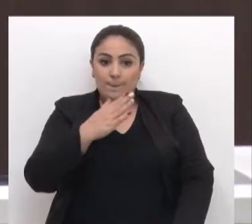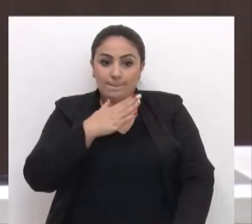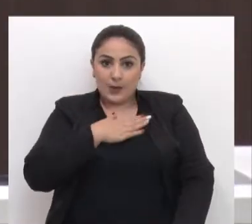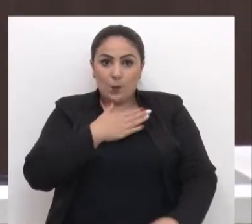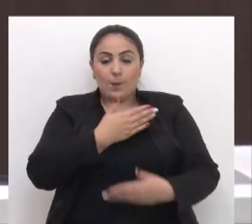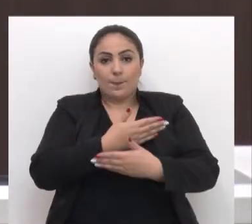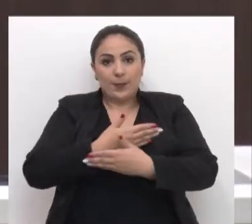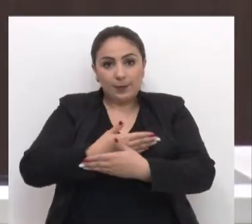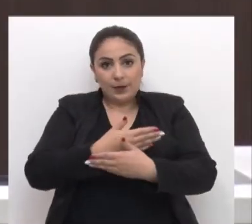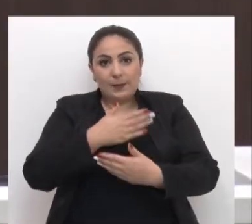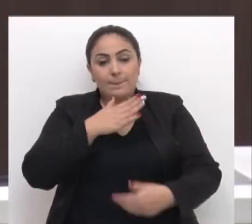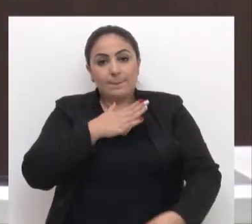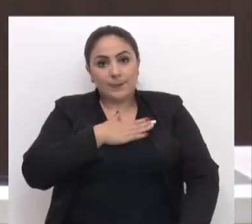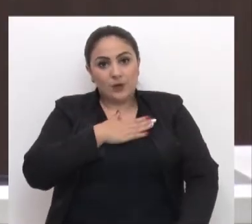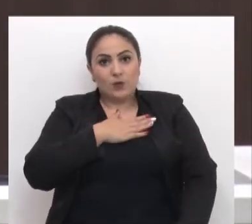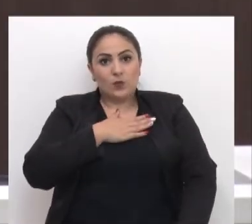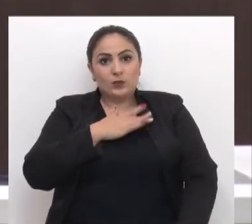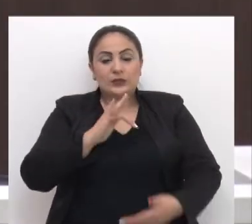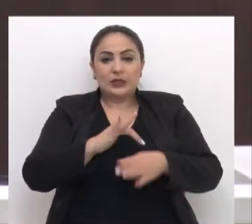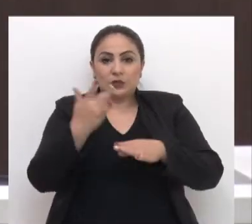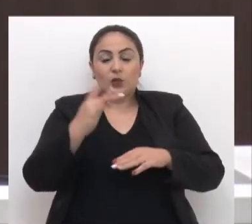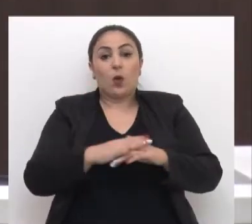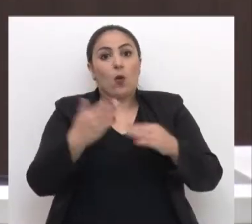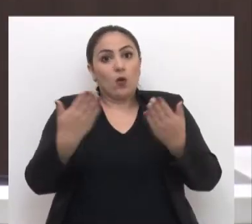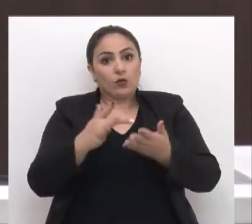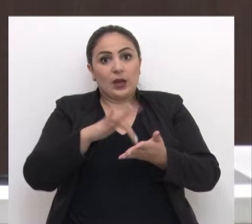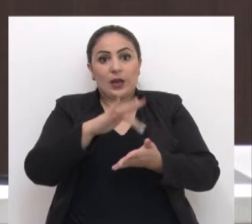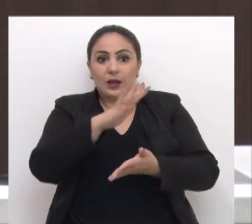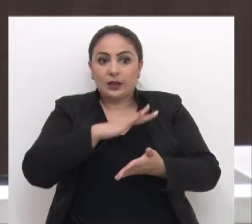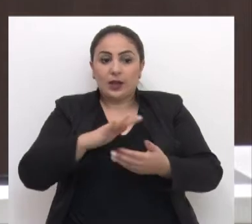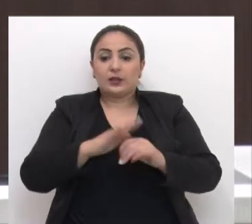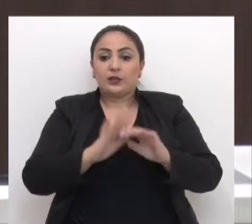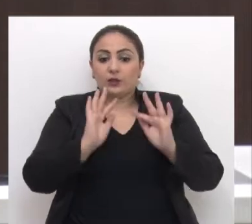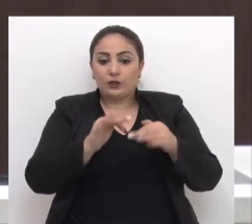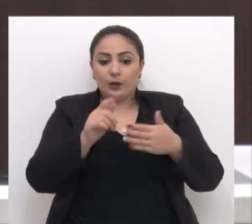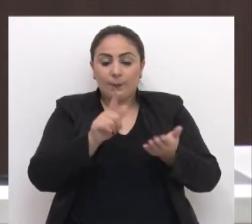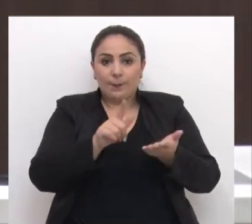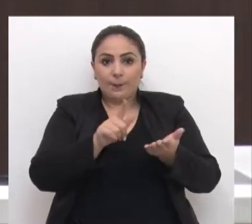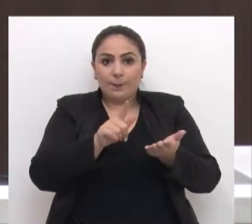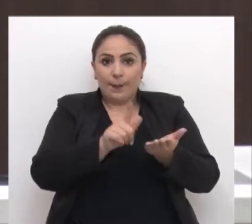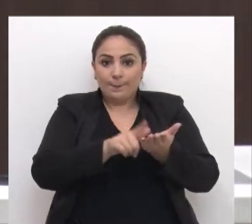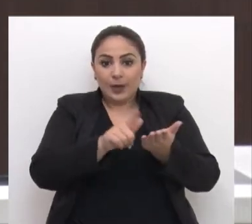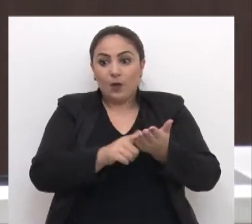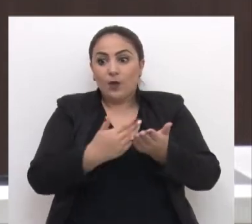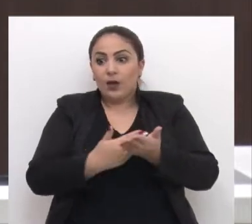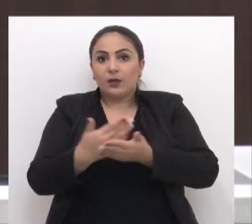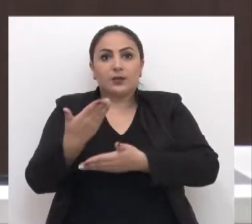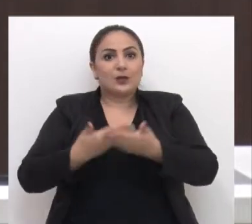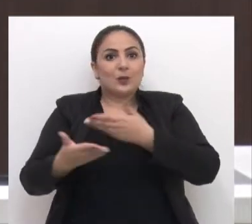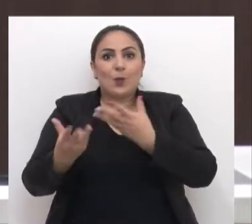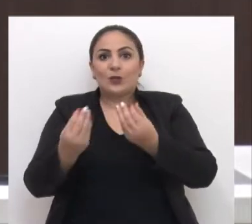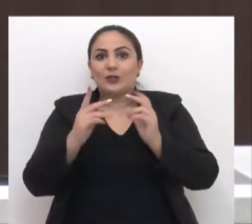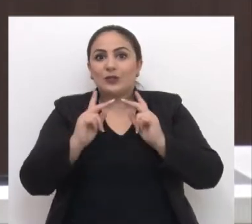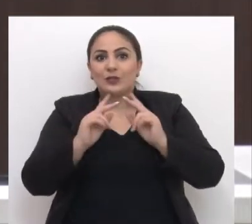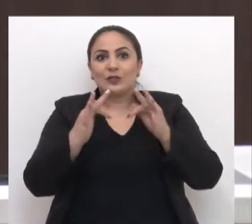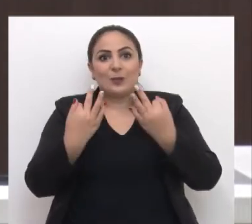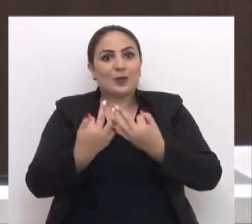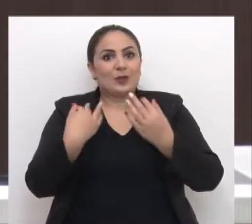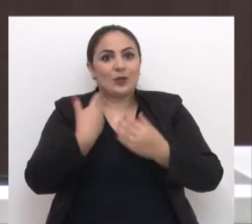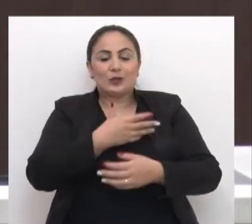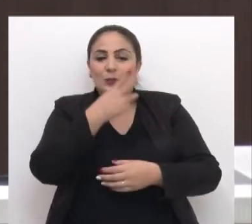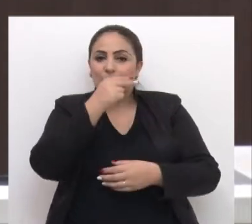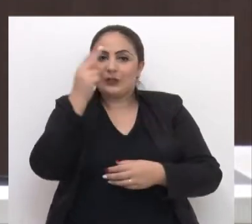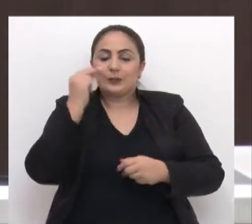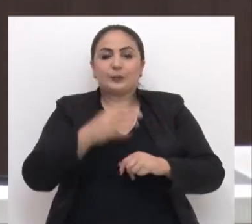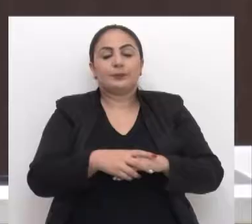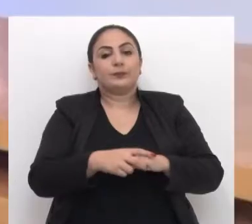se chama-se Meu Bebê, Meu Tesouro, que hoje é uma realidade, saiu do papel e está beneficiando milhares de famílias do